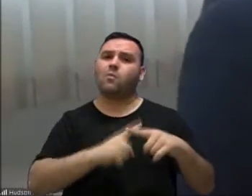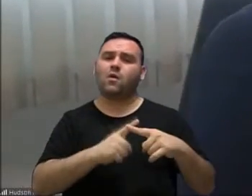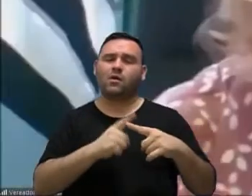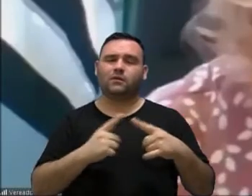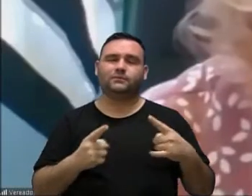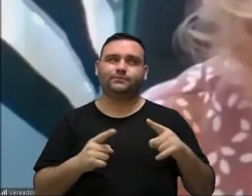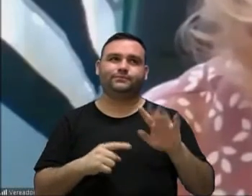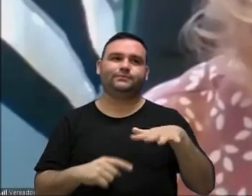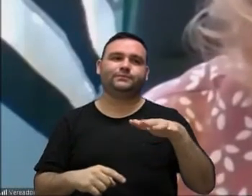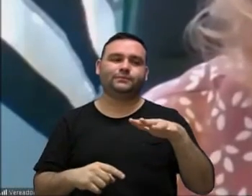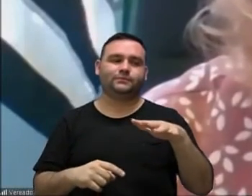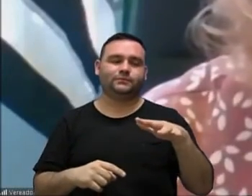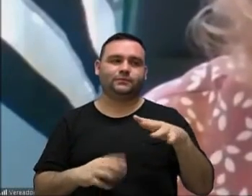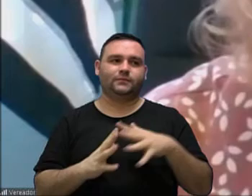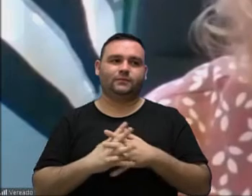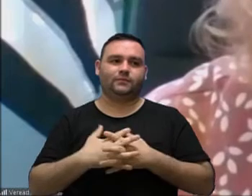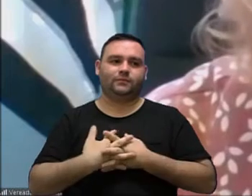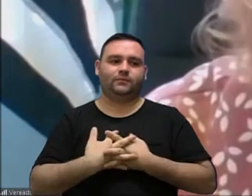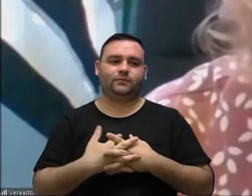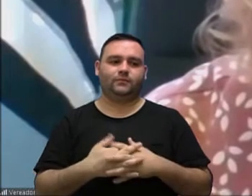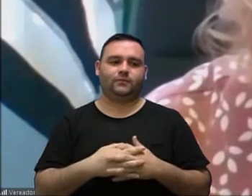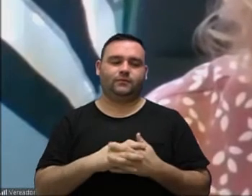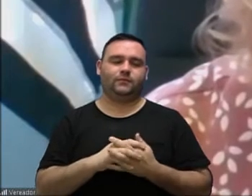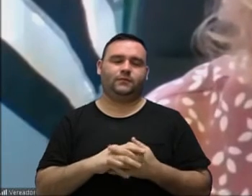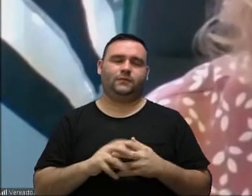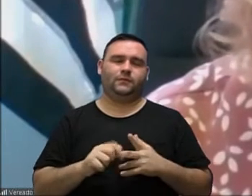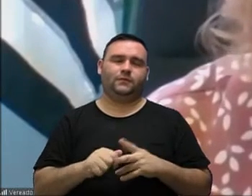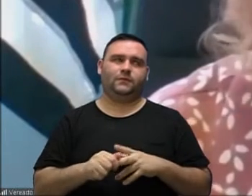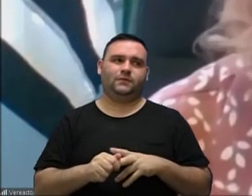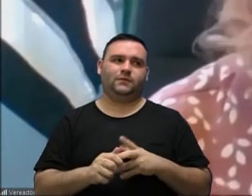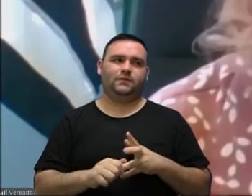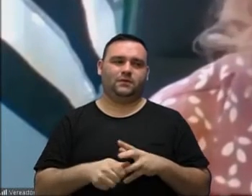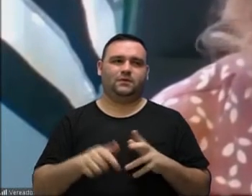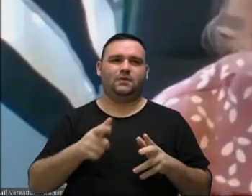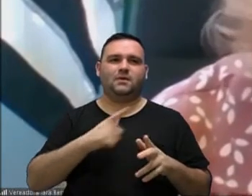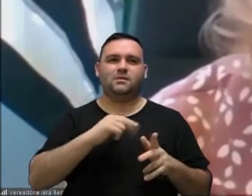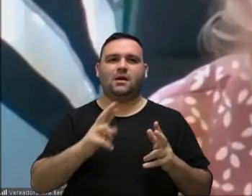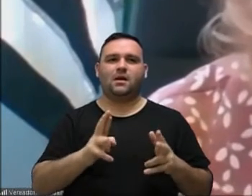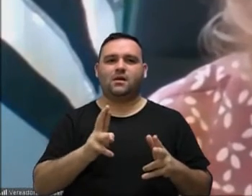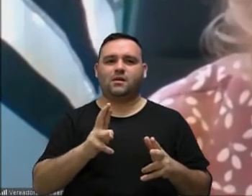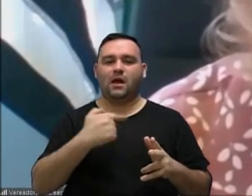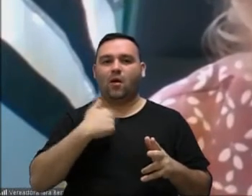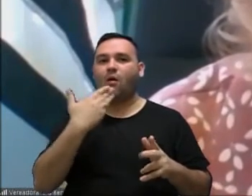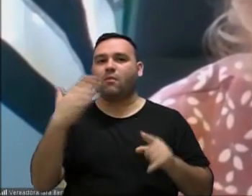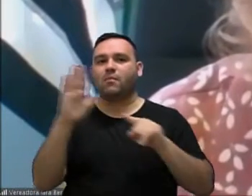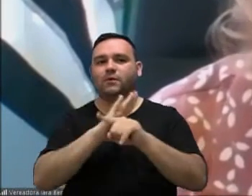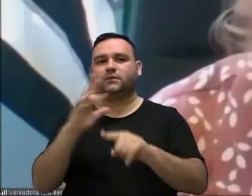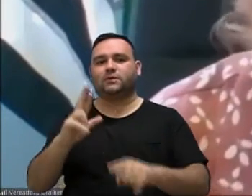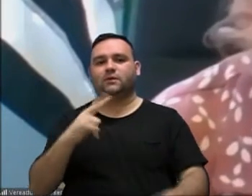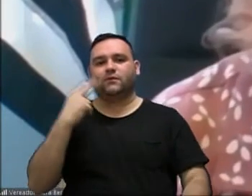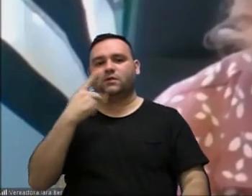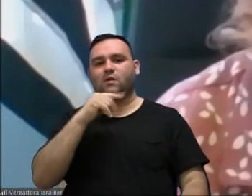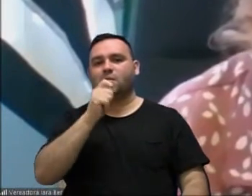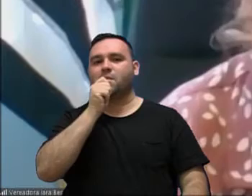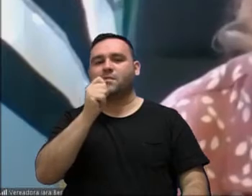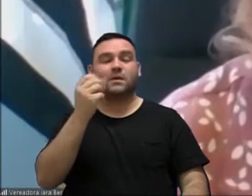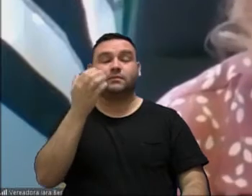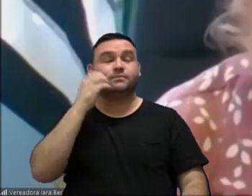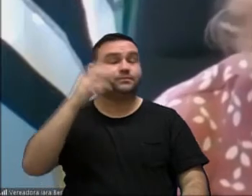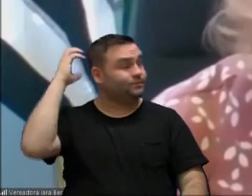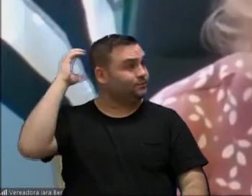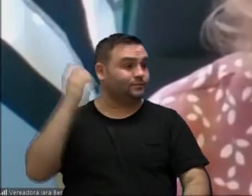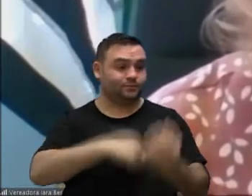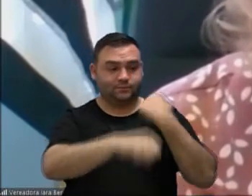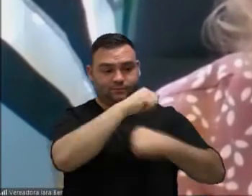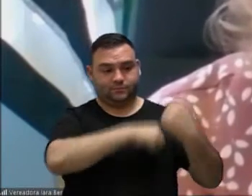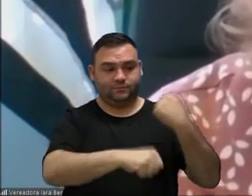resolve eu tenho a resposta de um requerimento do vereador Pericles de 2018